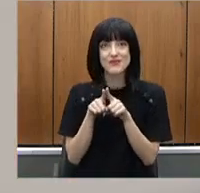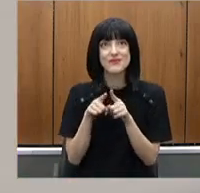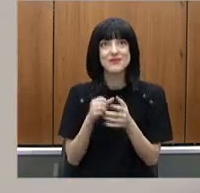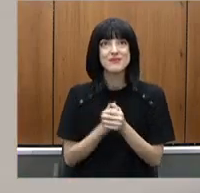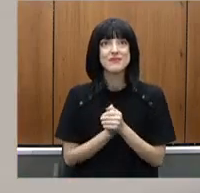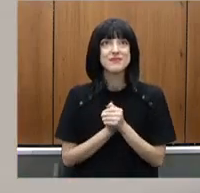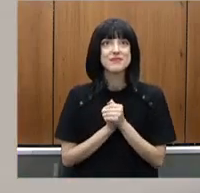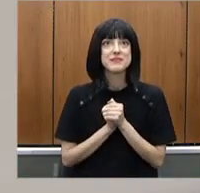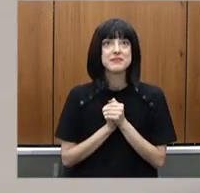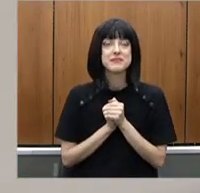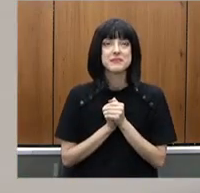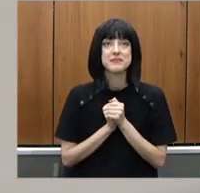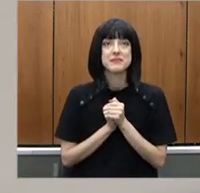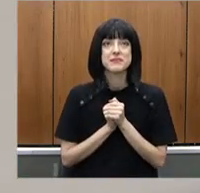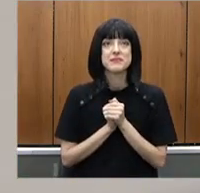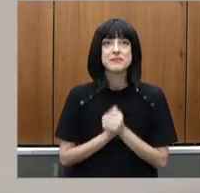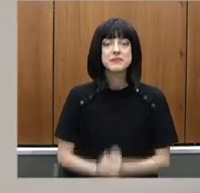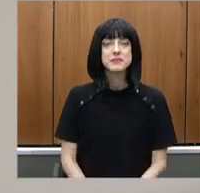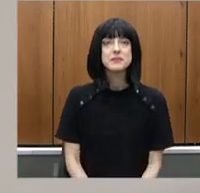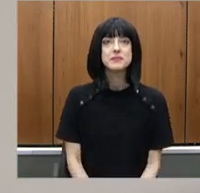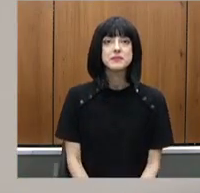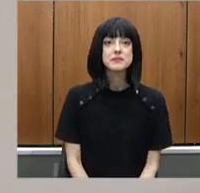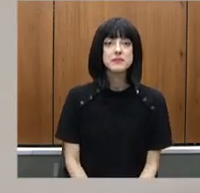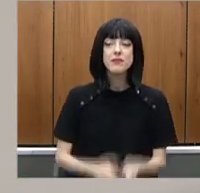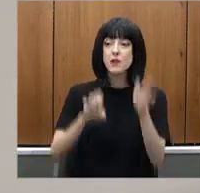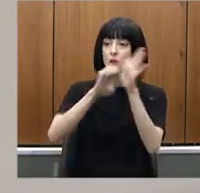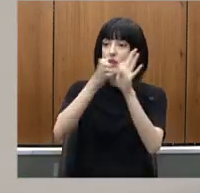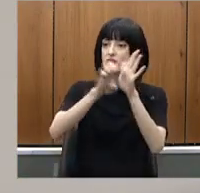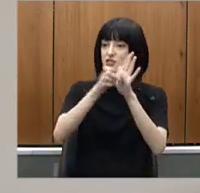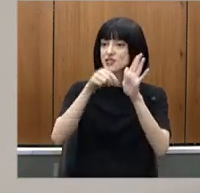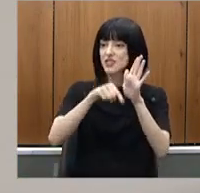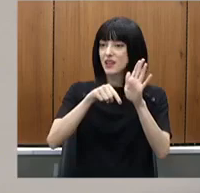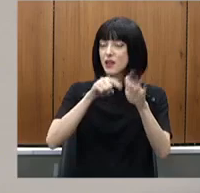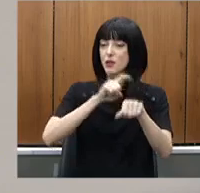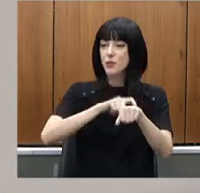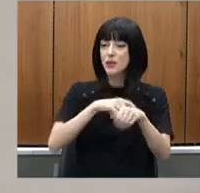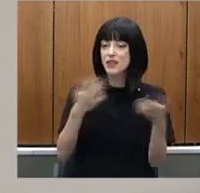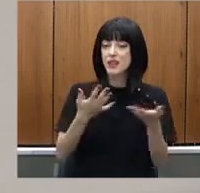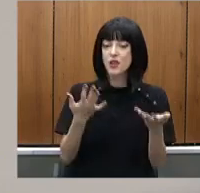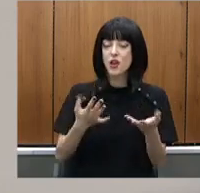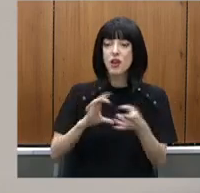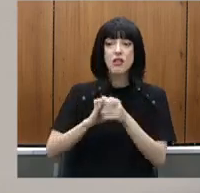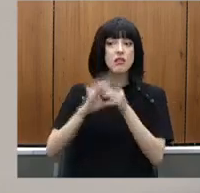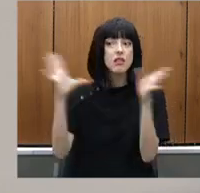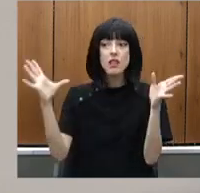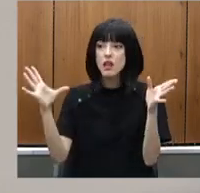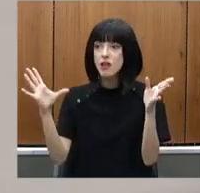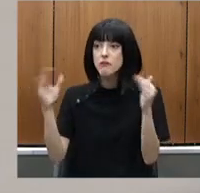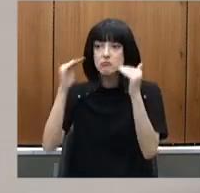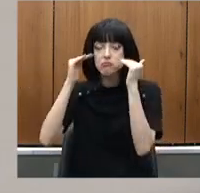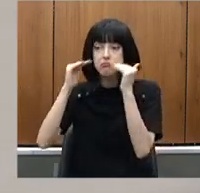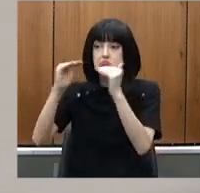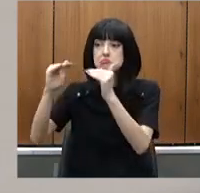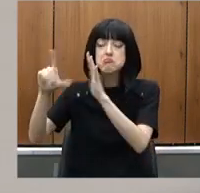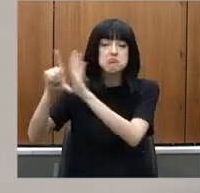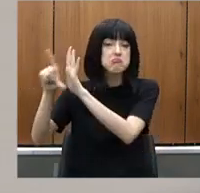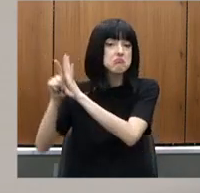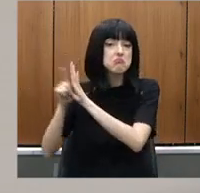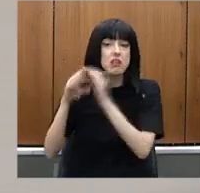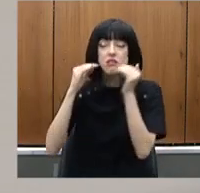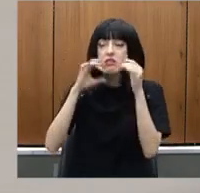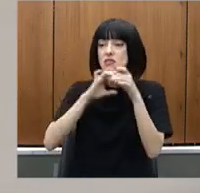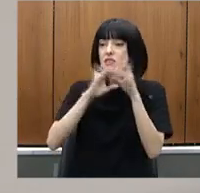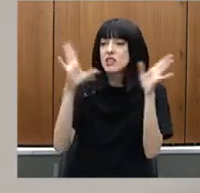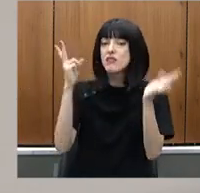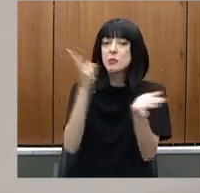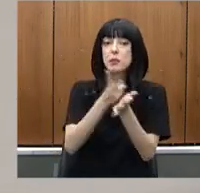edital à época permite a prorrogação por mais um ano então tá lá na no edital da Polícia Militar permitindo